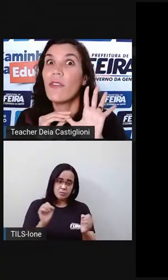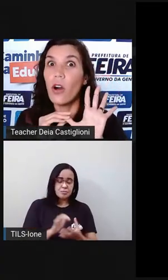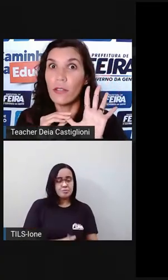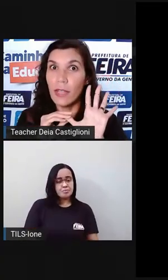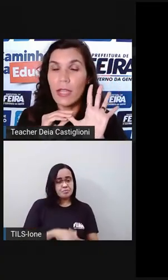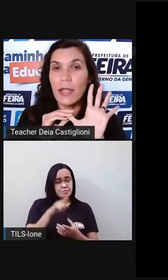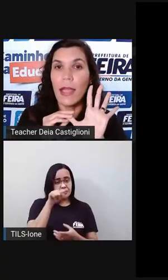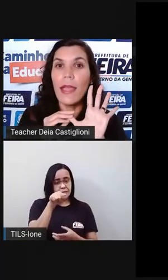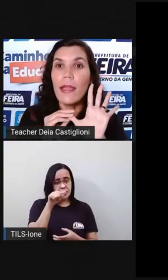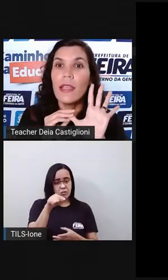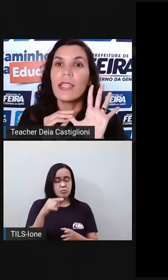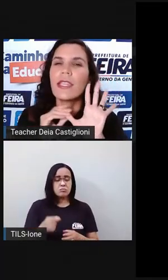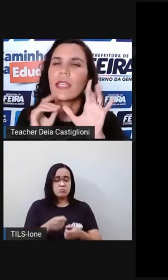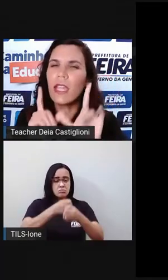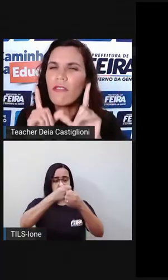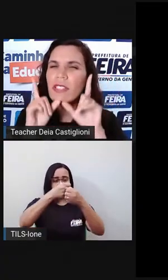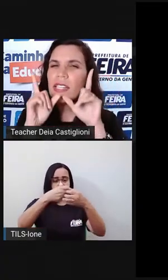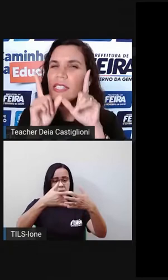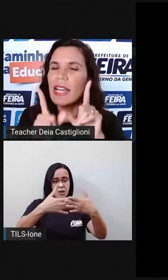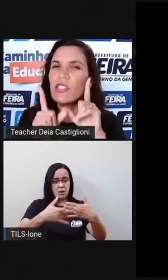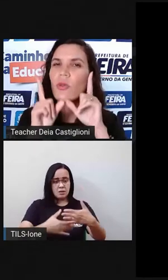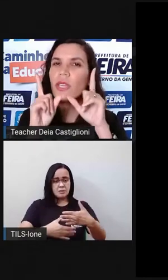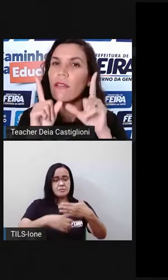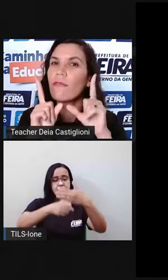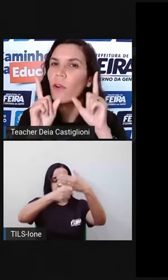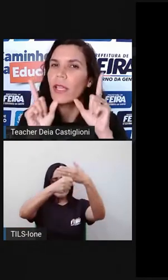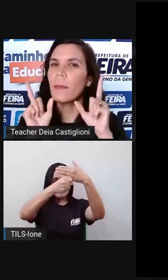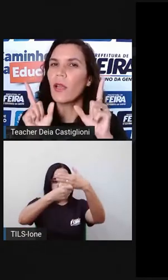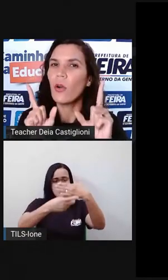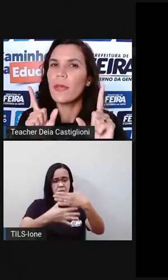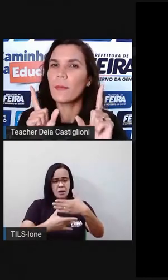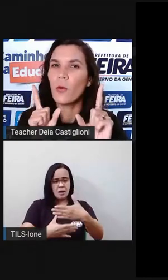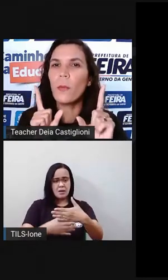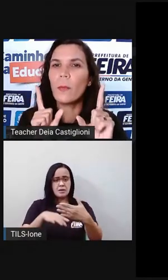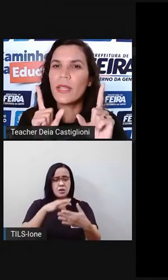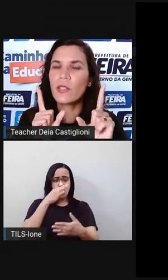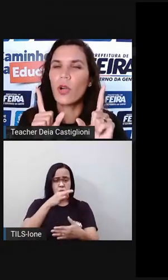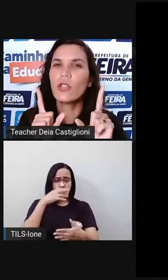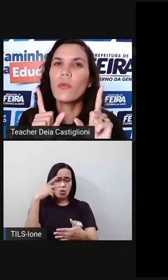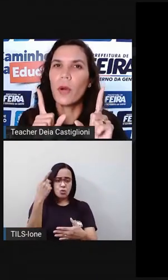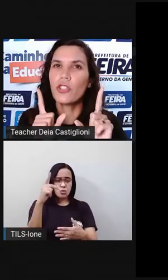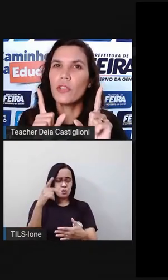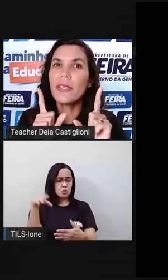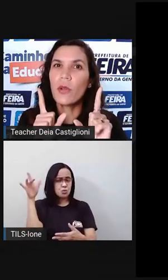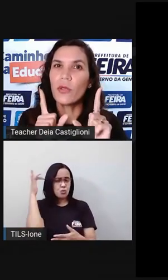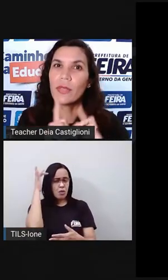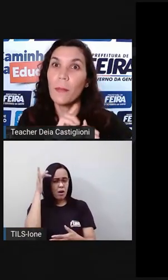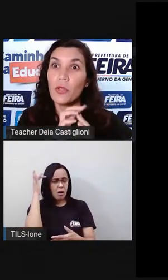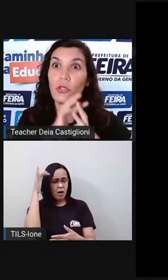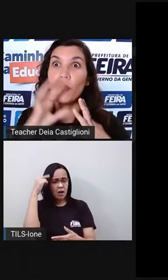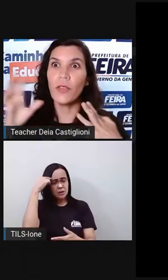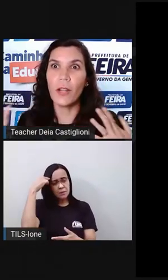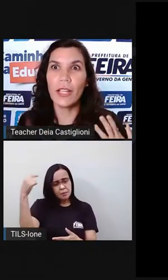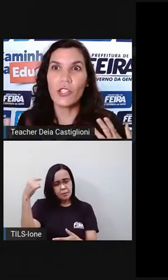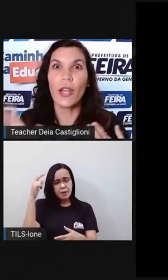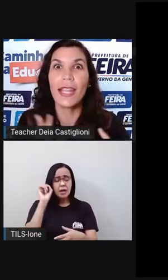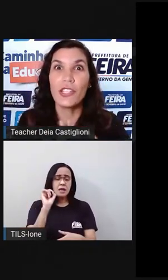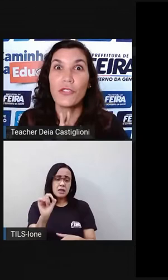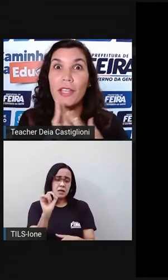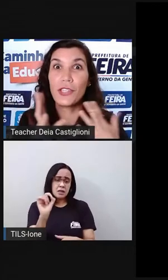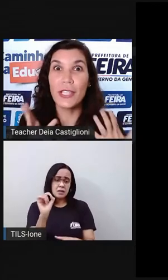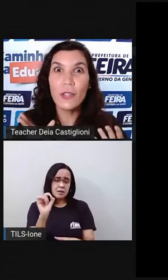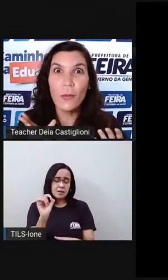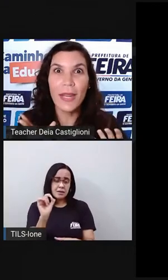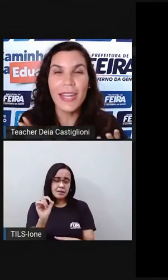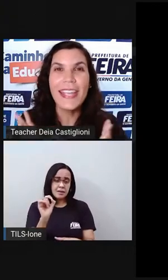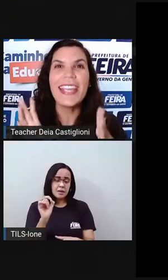vocês votem, né? Em quem vocês acham que foi que pegou o biscoito no pote de biscoito? Depois, no final da história, que a gente